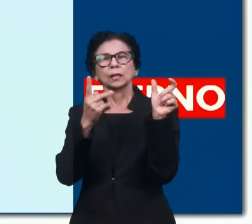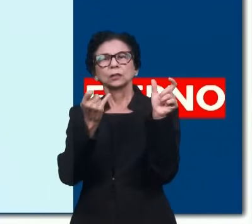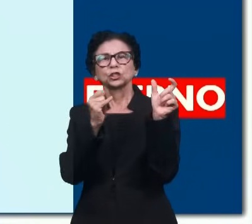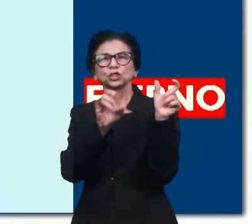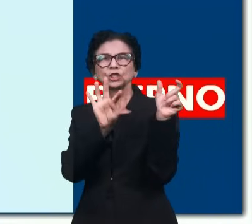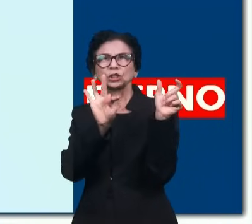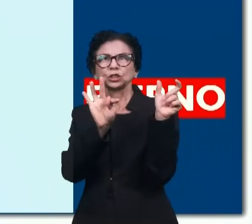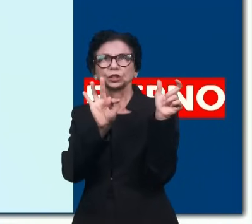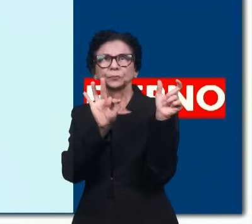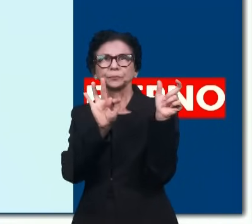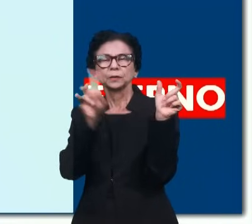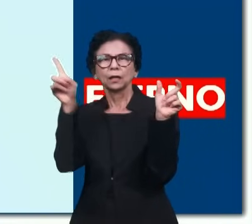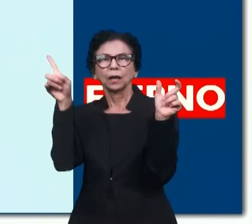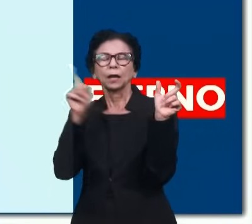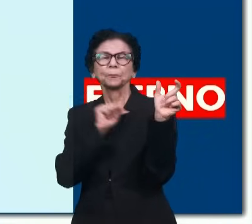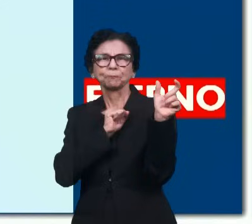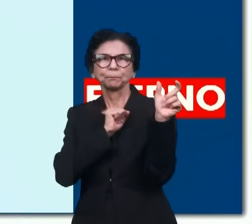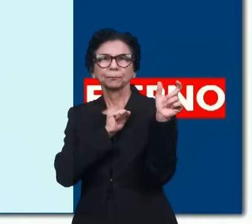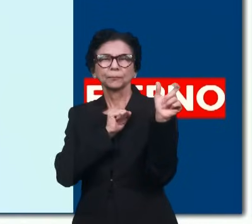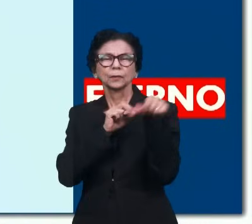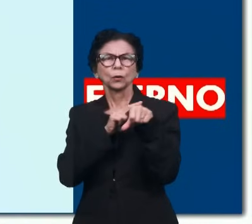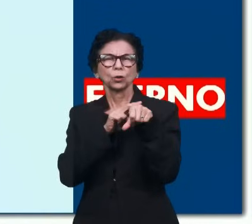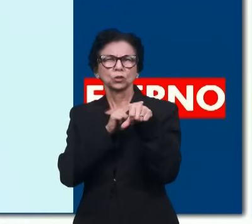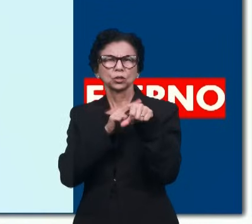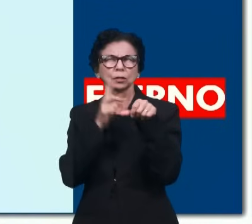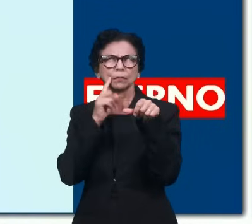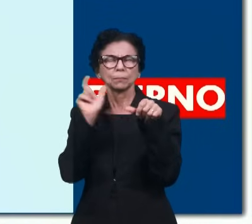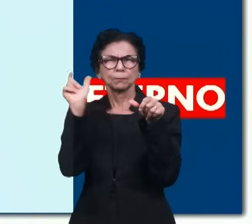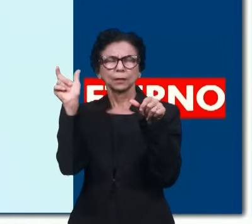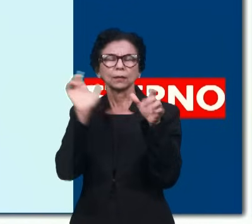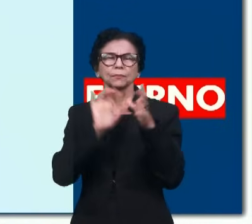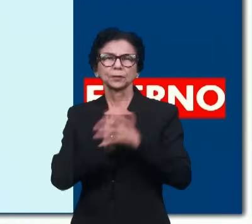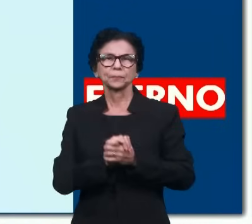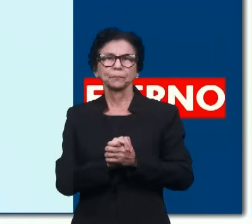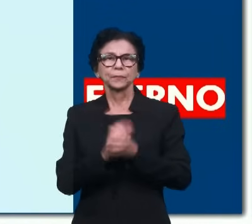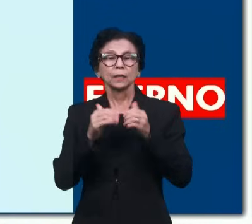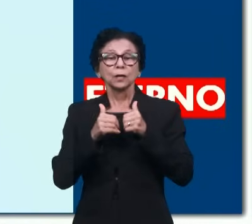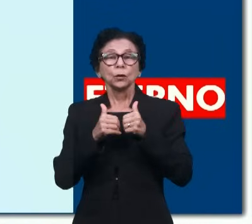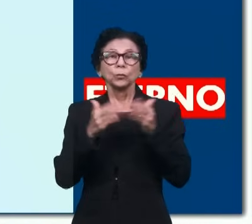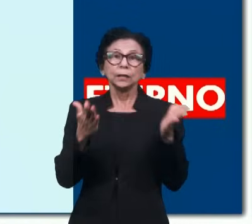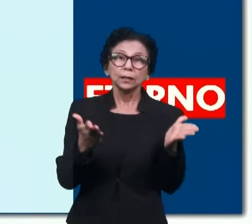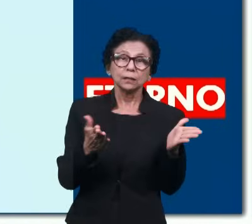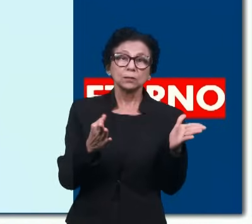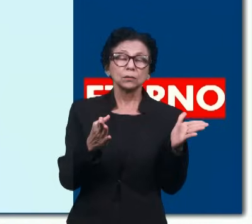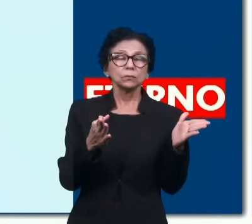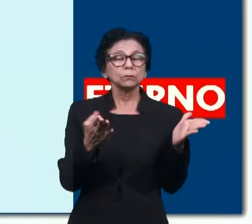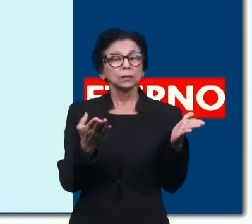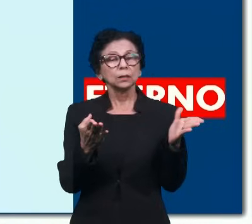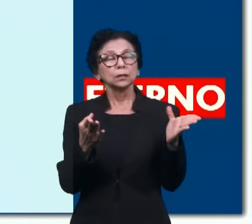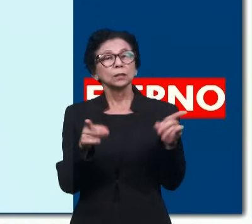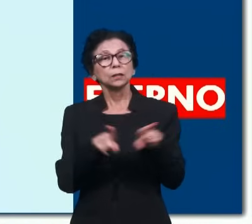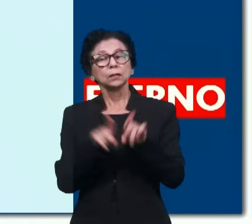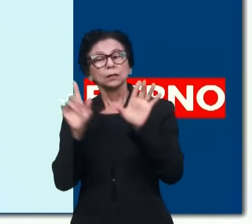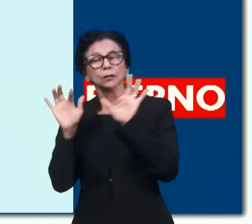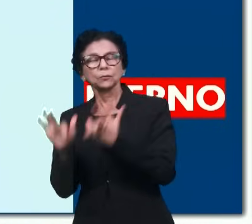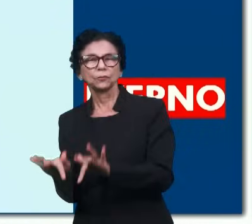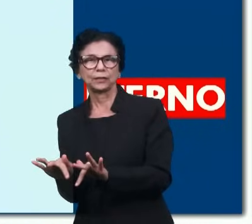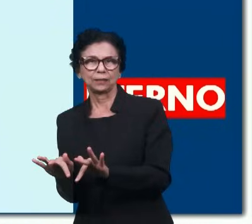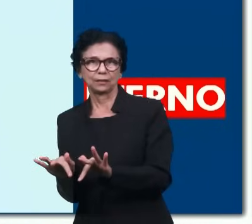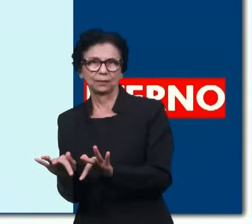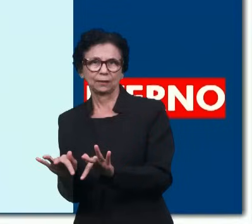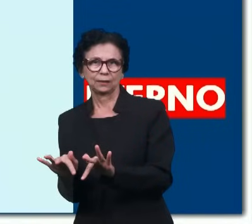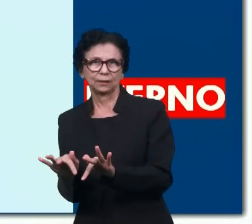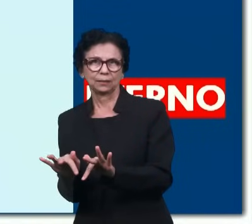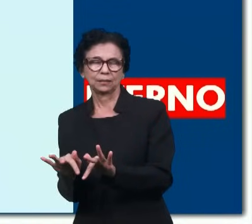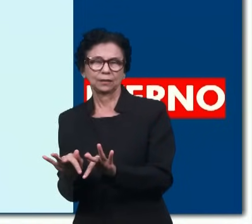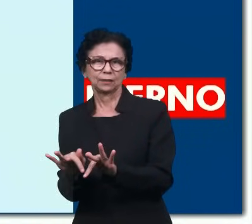Reshit. Então, é o início que terá fim. Reshit é a palavra que